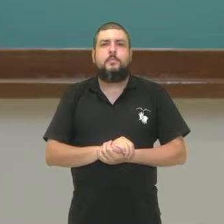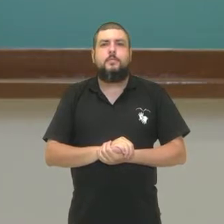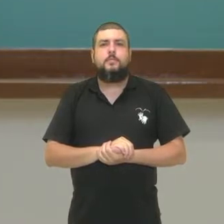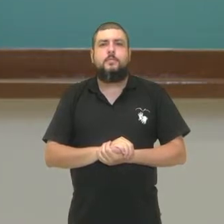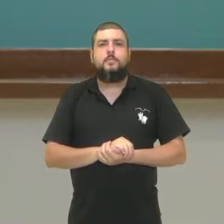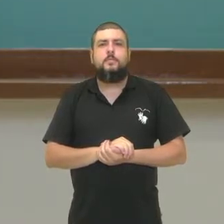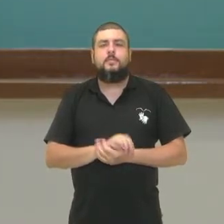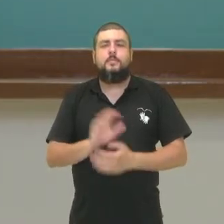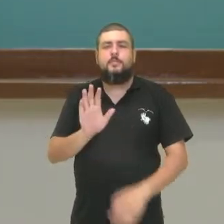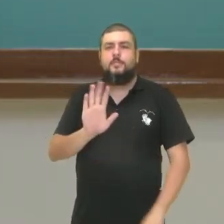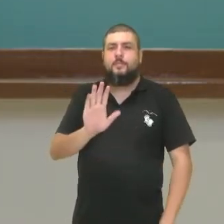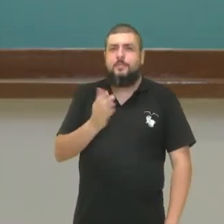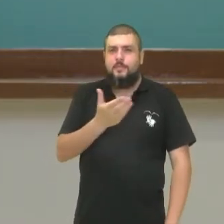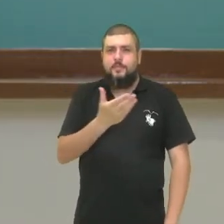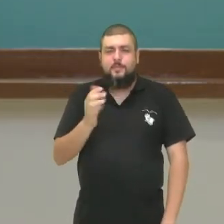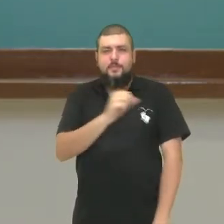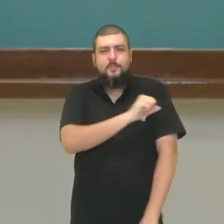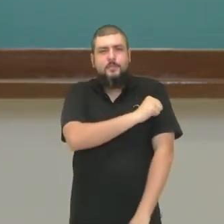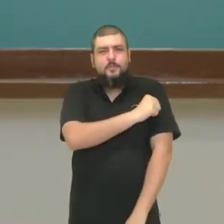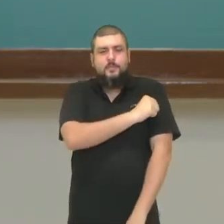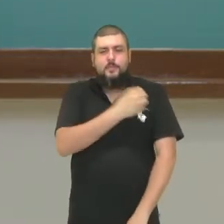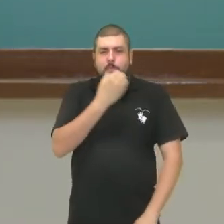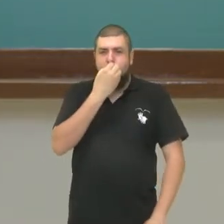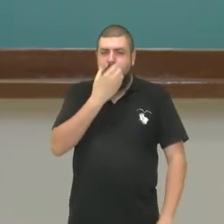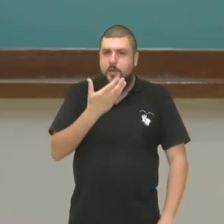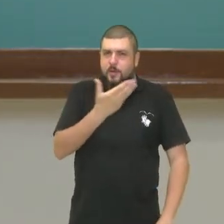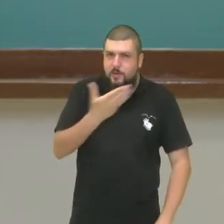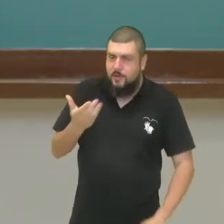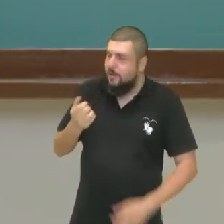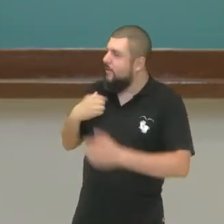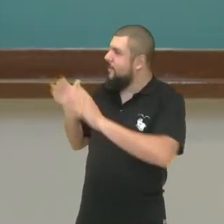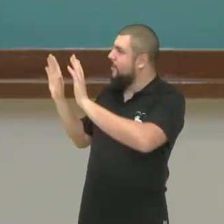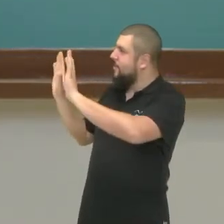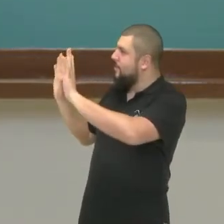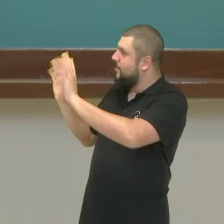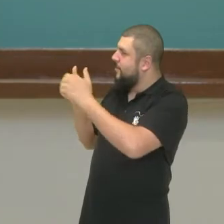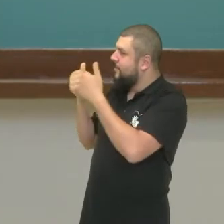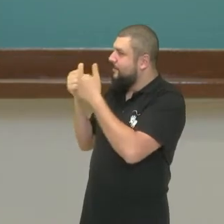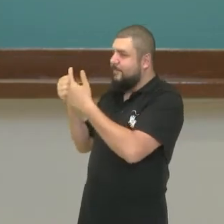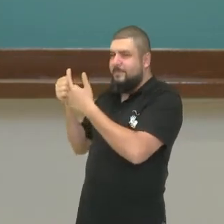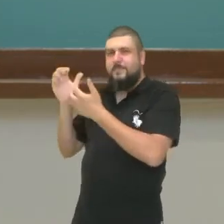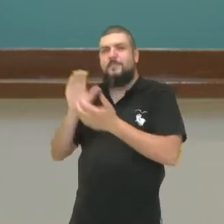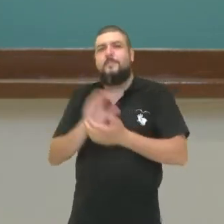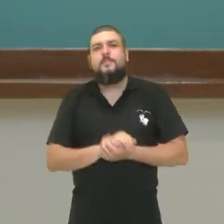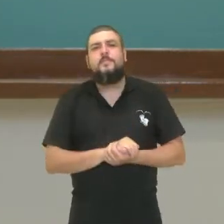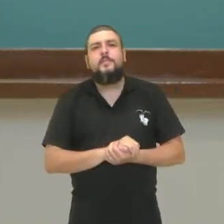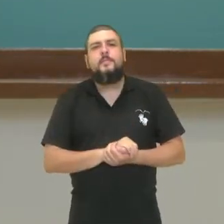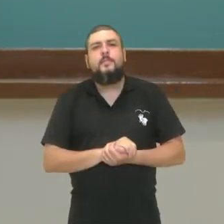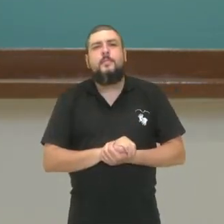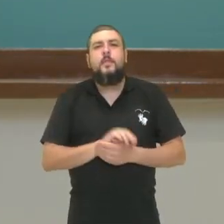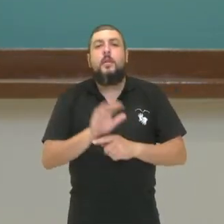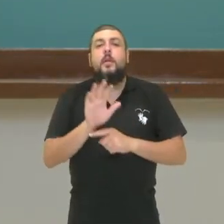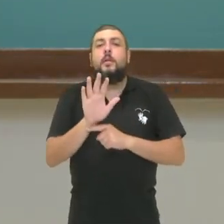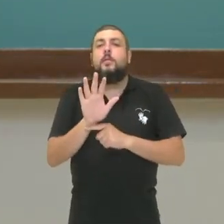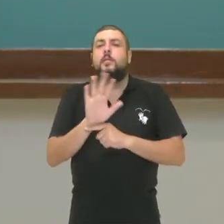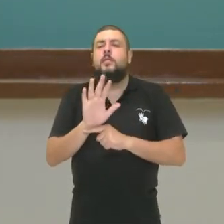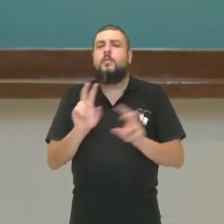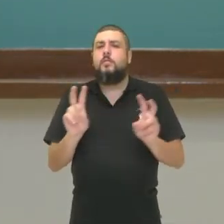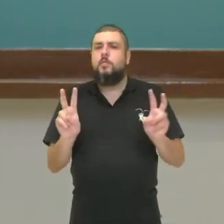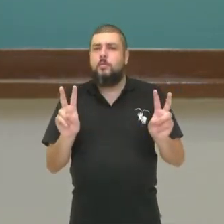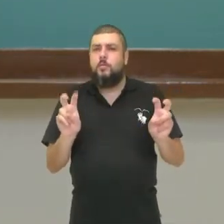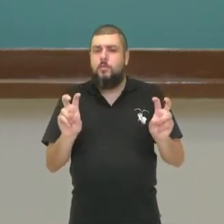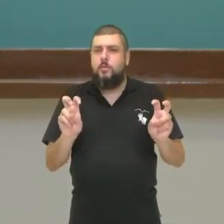Olá, estudantes do 8º ano, tudo bem com vocês? Olá, Paulo, tudo bem com você? Neste vídeo, nós vamos falar